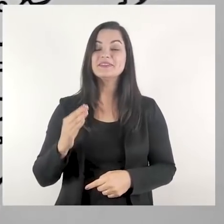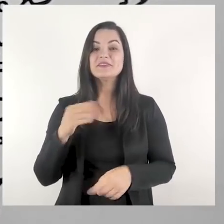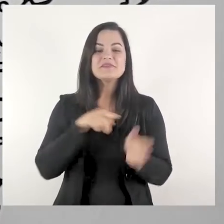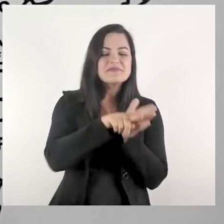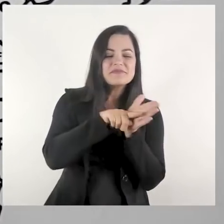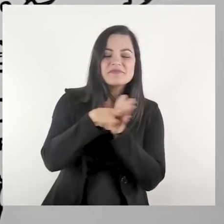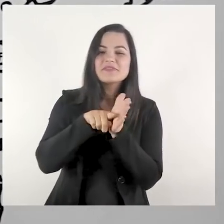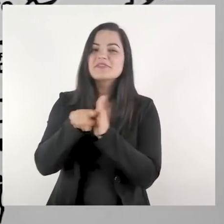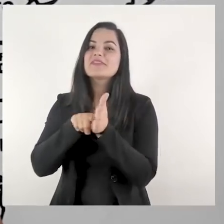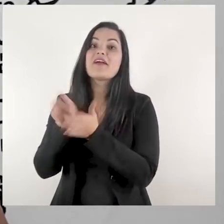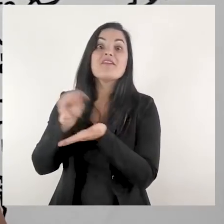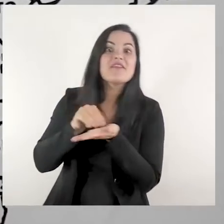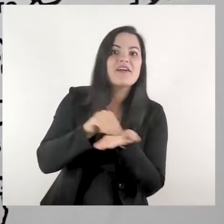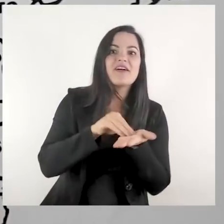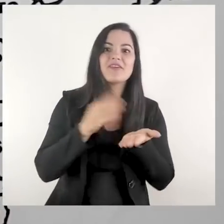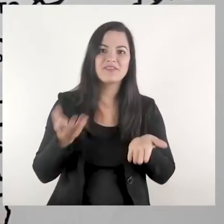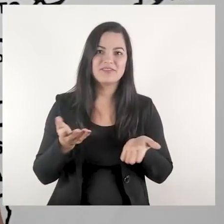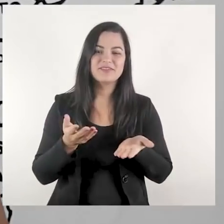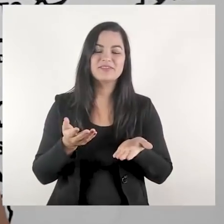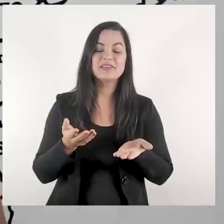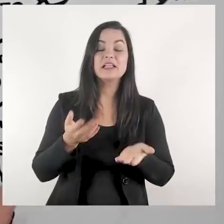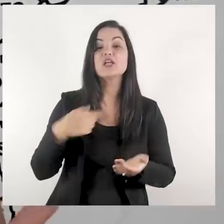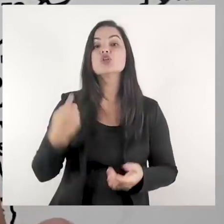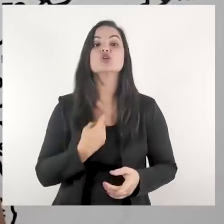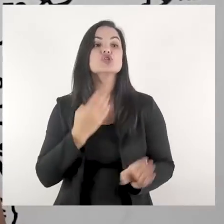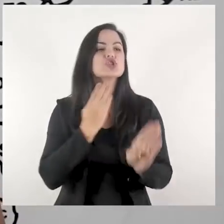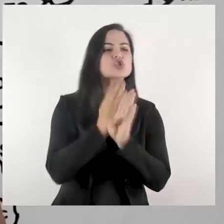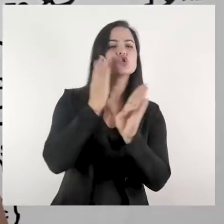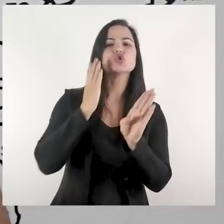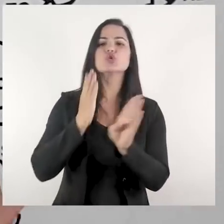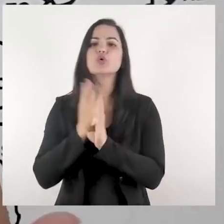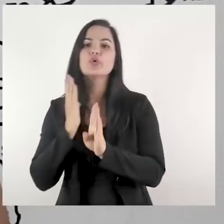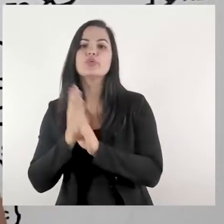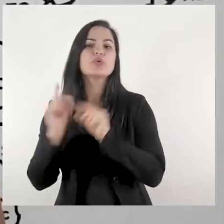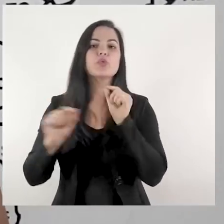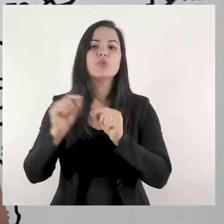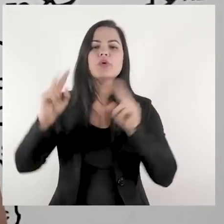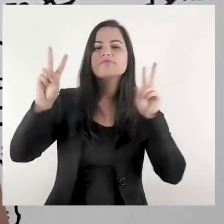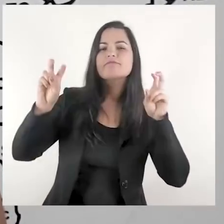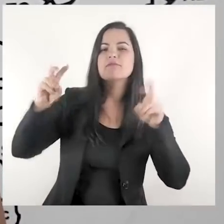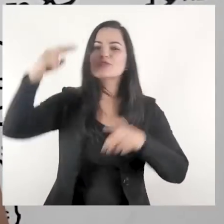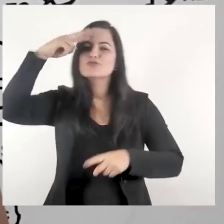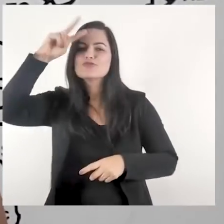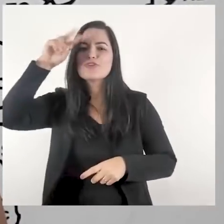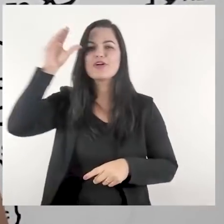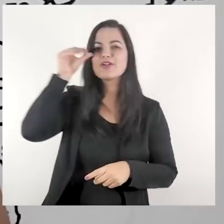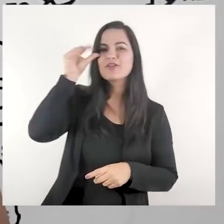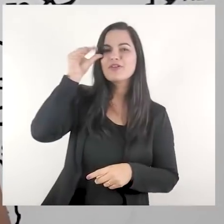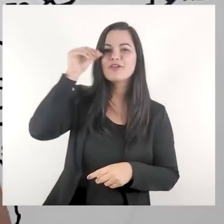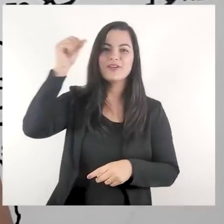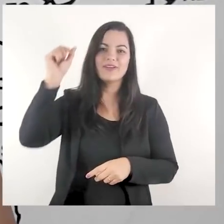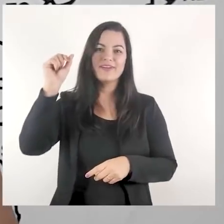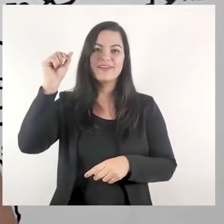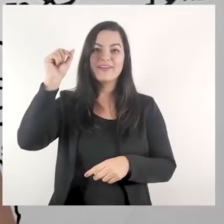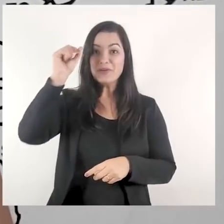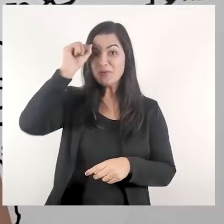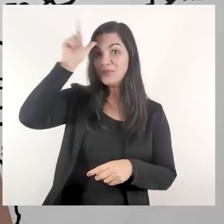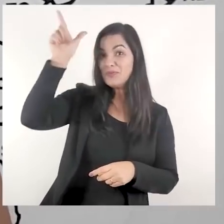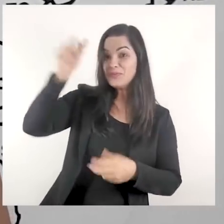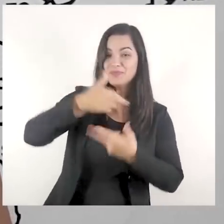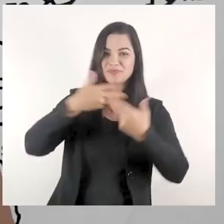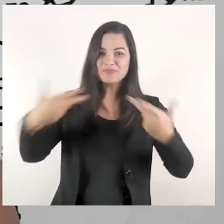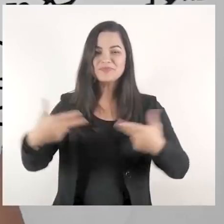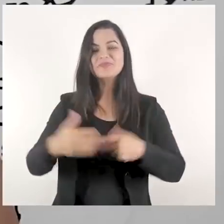para investigarmos e descobrirmos um pouco da história, da cultura, as curiosidades. E